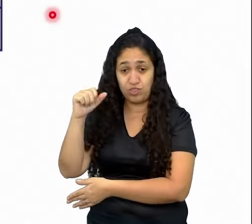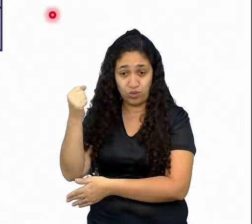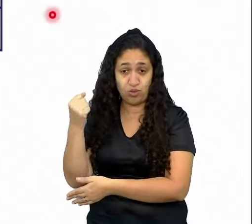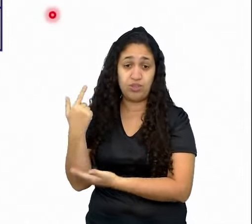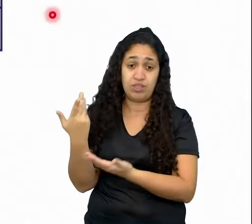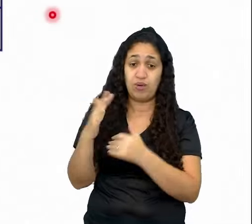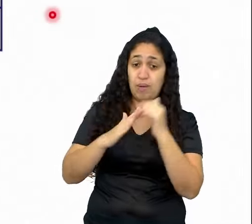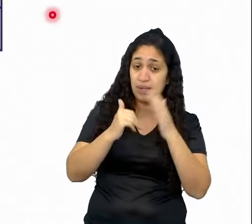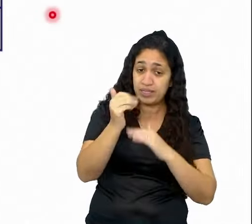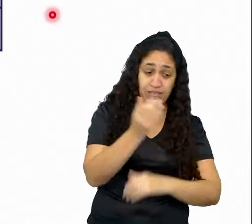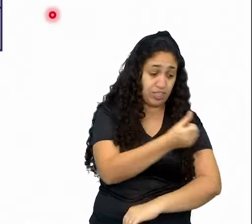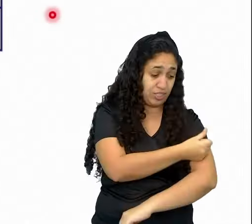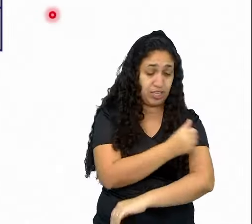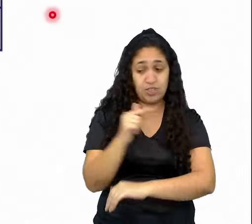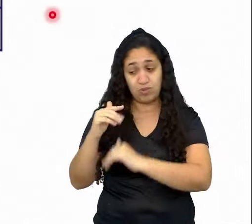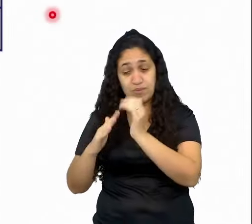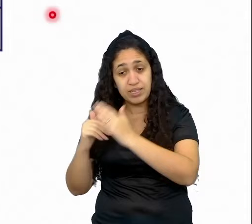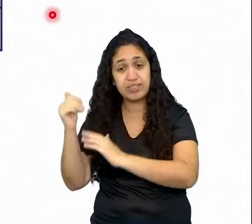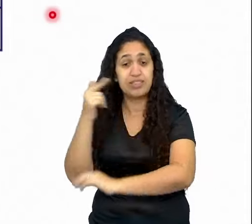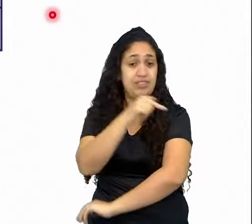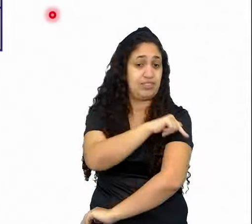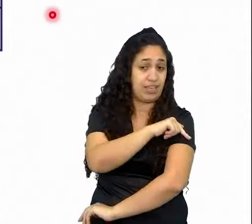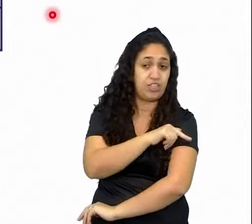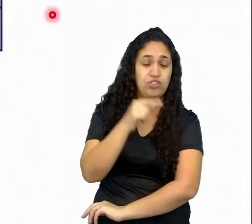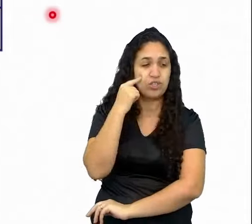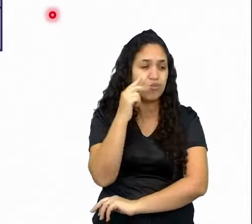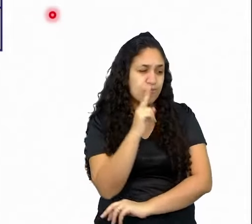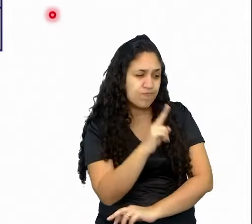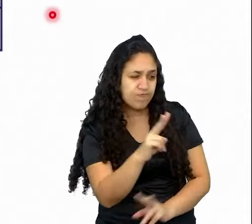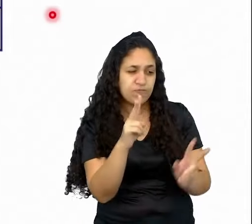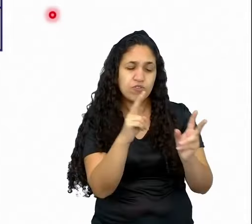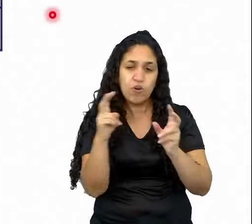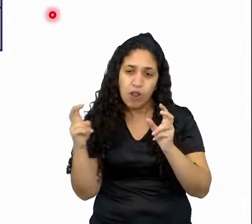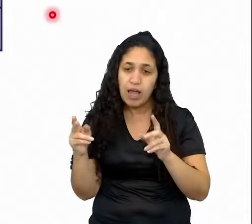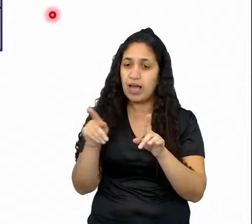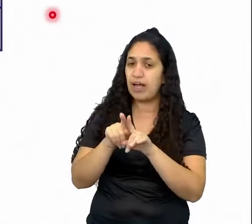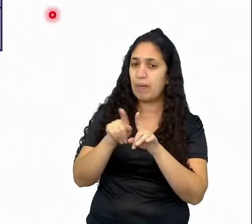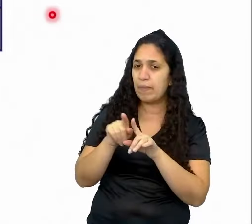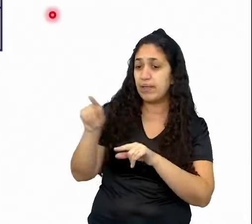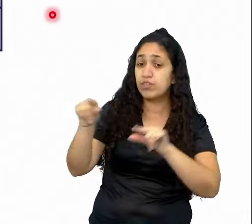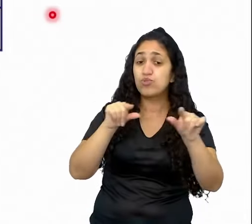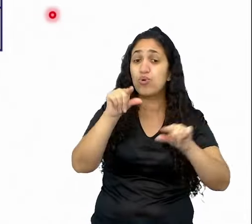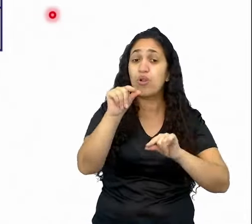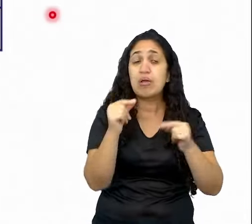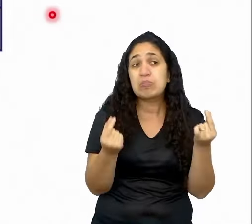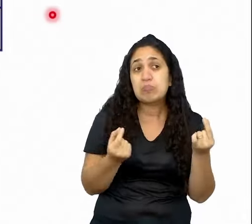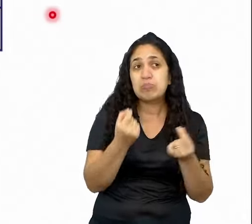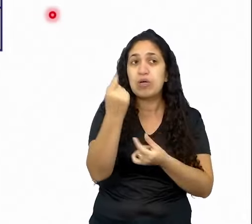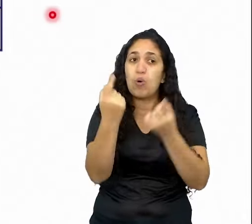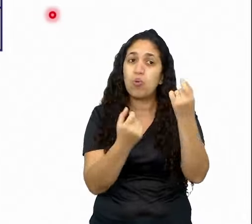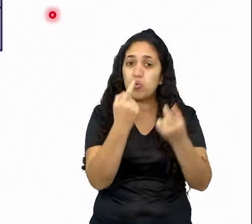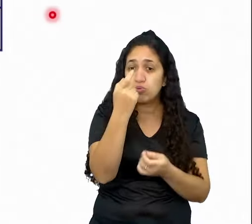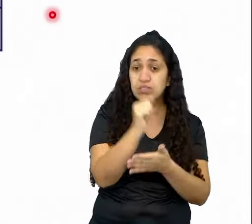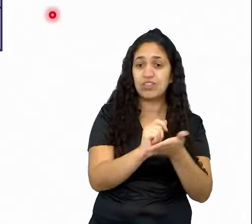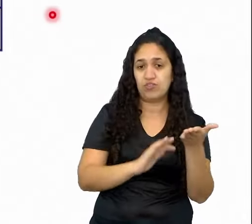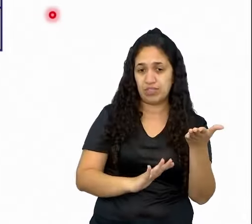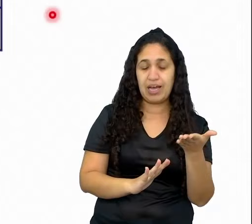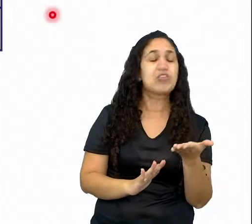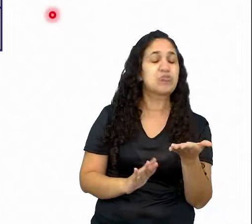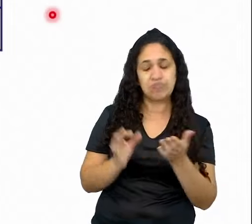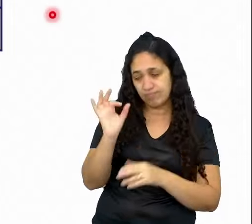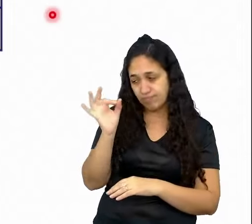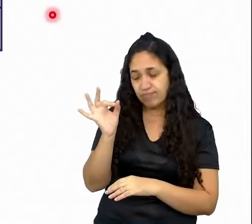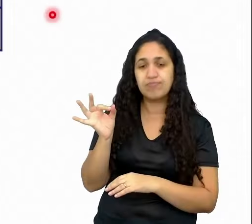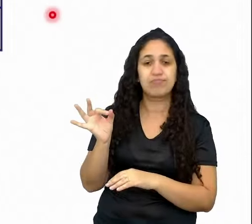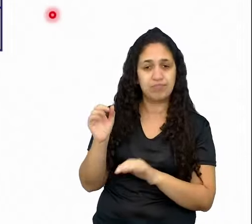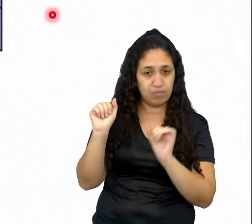do 7º ano. Aí eu faço esse estudo. Eu posso selecionar algumas das atividades? Com certeza, professores, né? Às